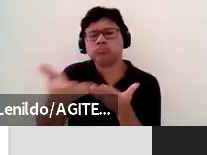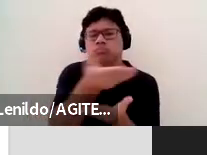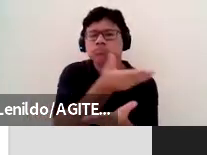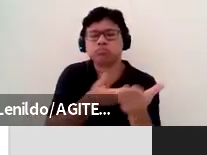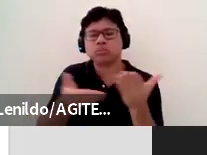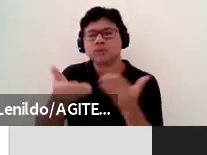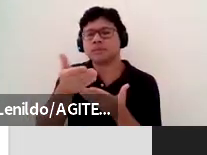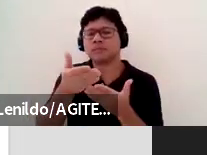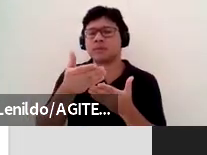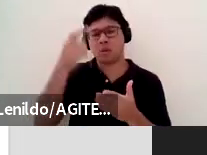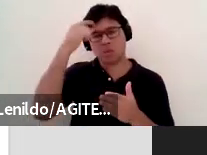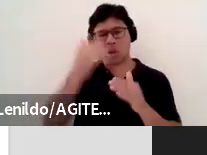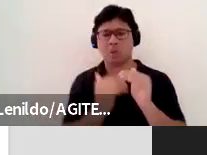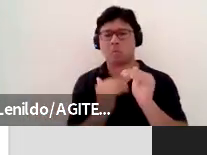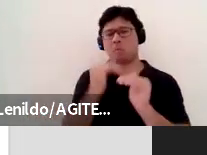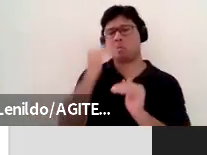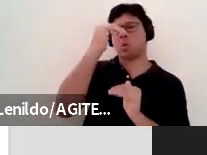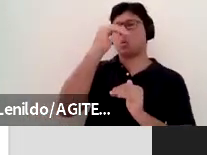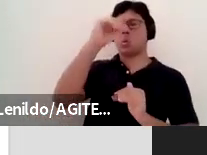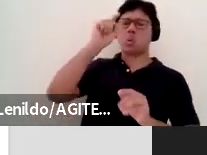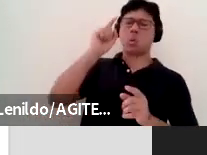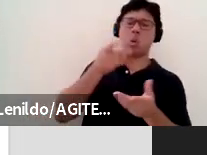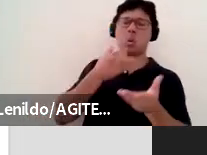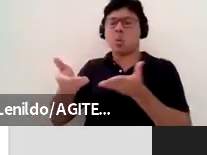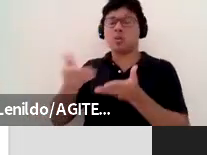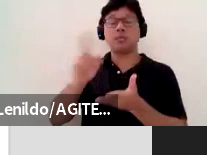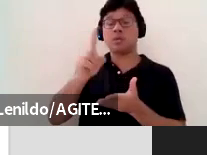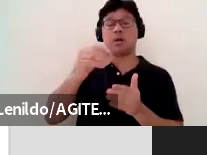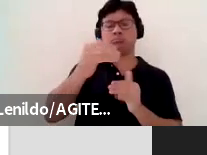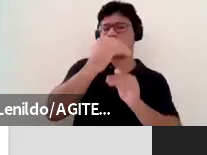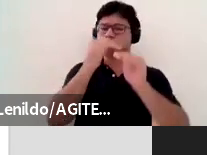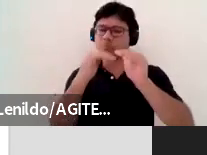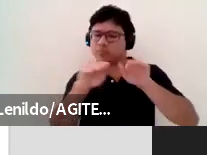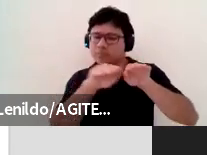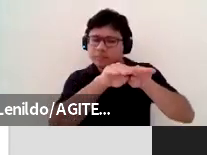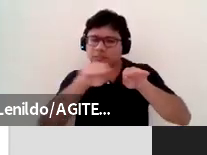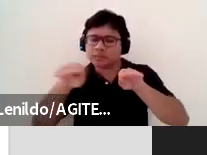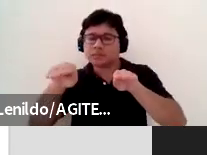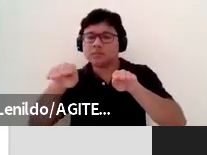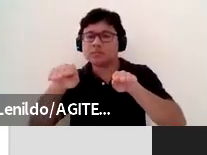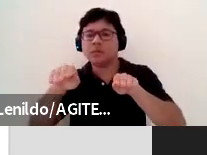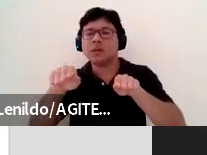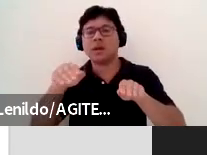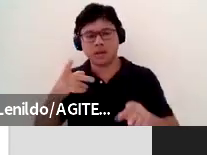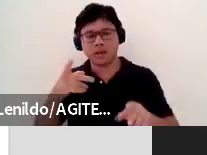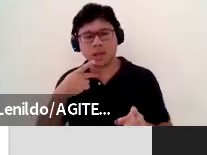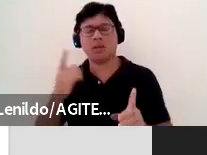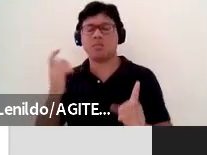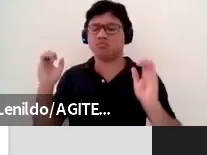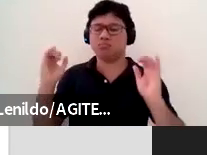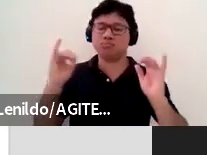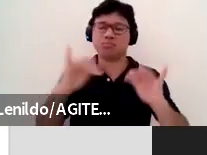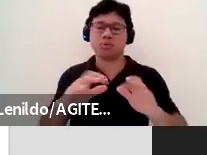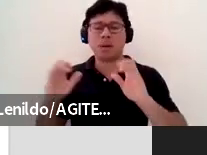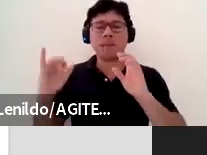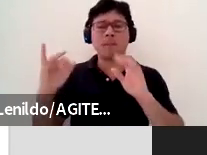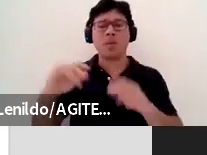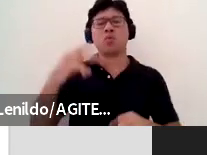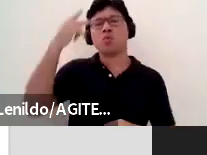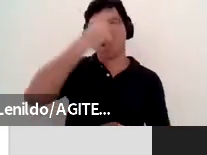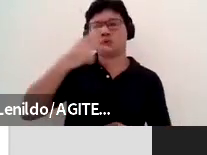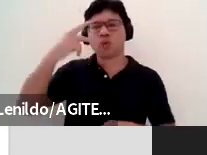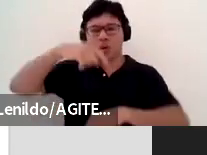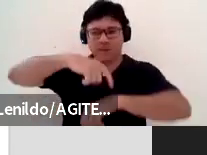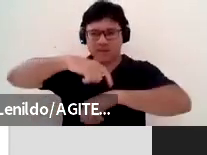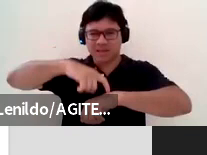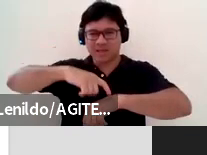a nossa ideia, não era o que a gente queria. Então, a gente bolou eram sempre 4 encontros semanais com 2 horas de duração, e